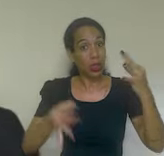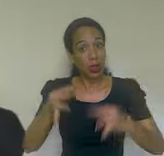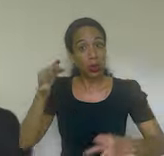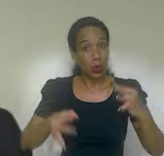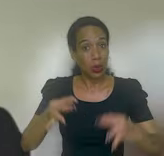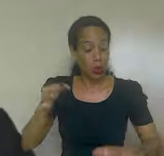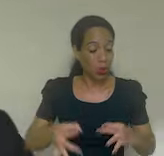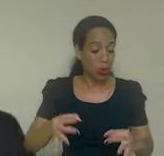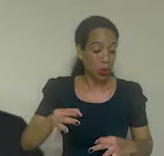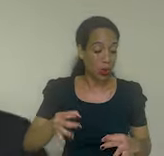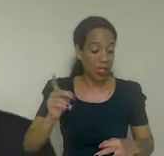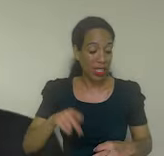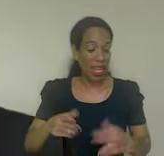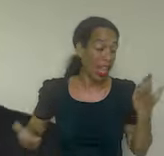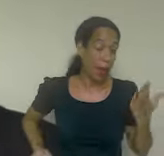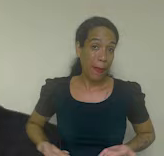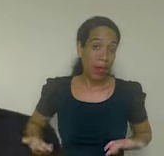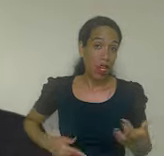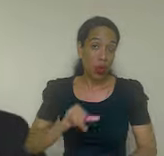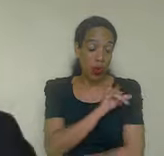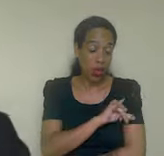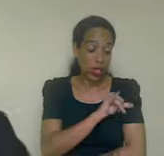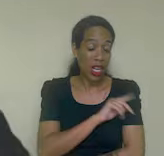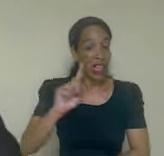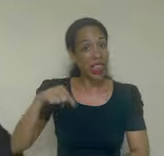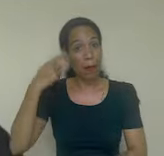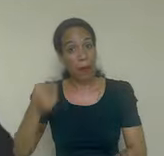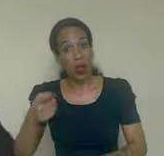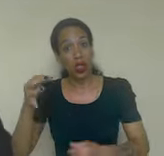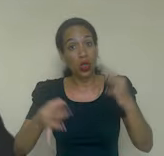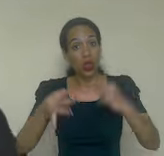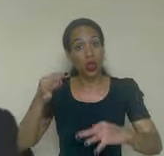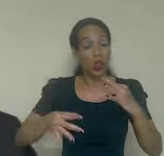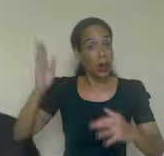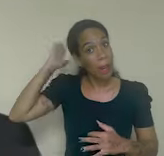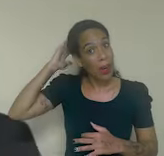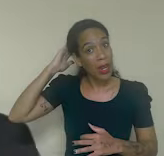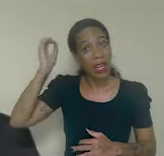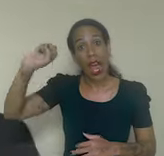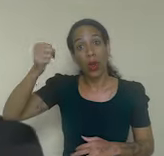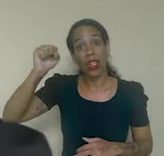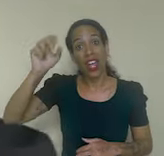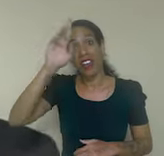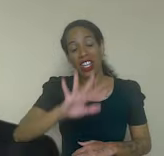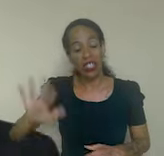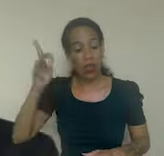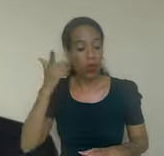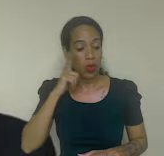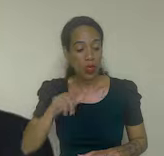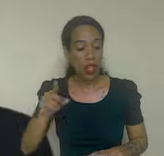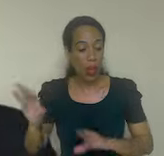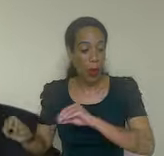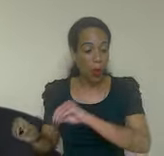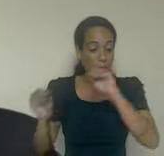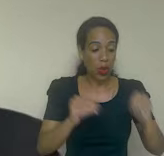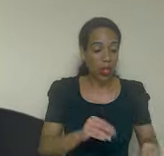tribunal. Bianca foi servidora aqui no Rio, e depois ela foi juíza lá no Pará, no TRT da 8ª Região, e conseguiu ser